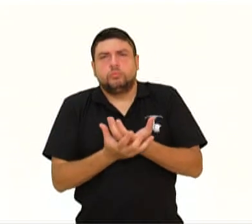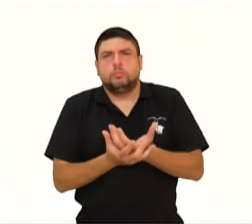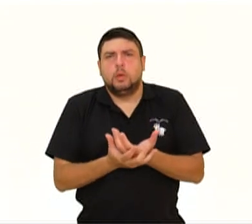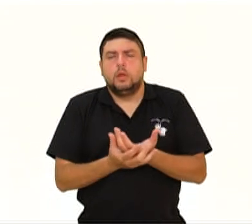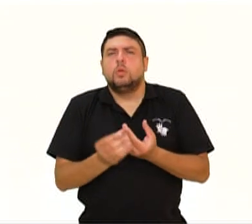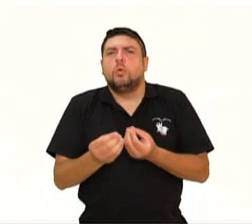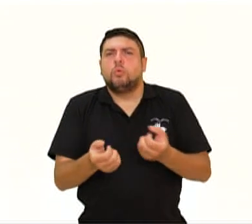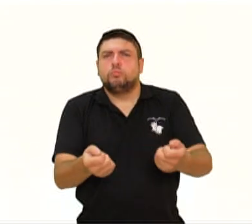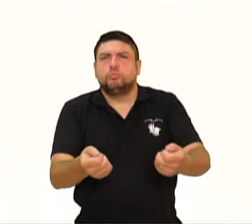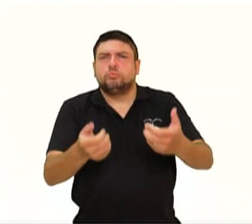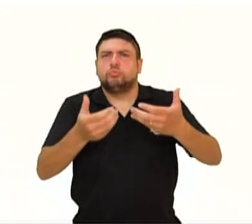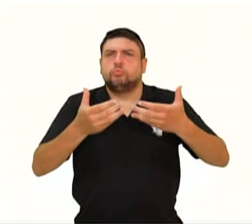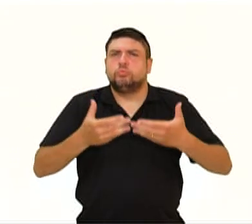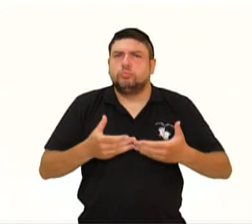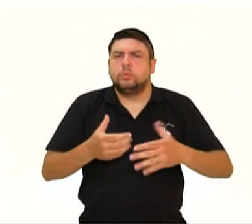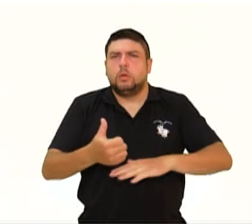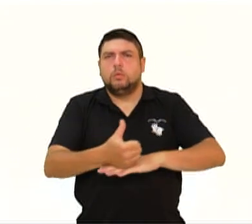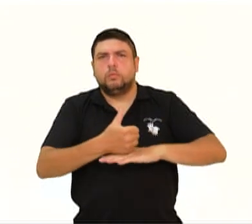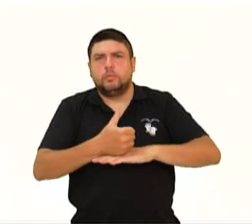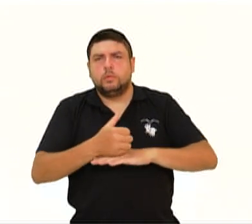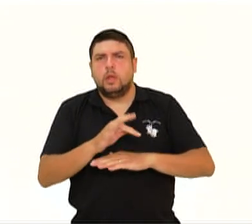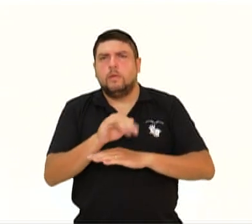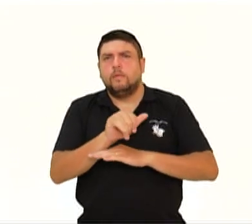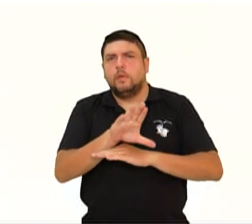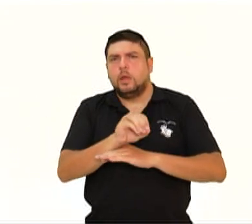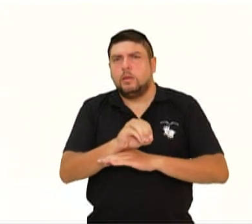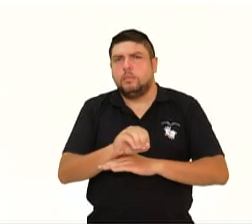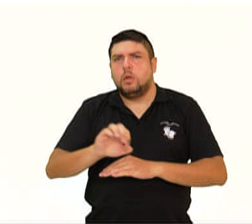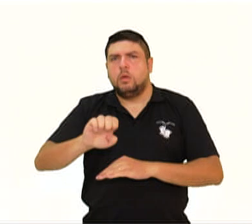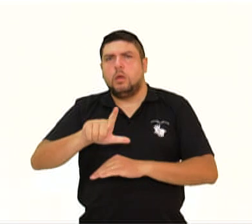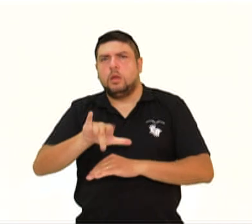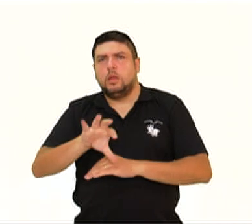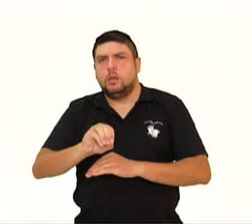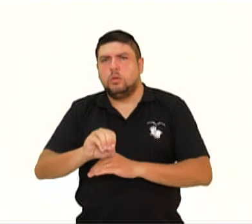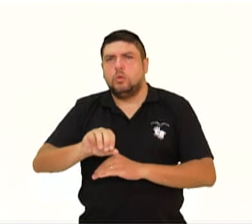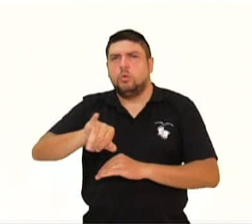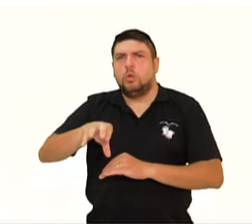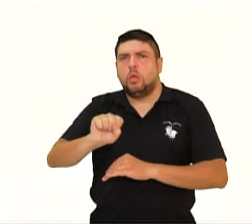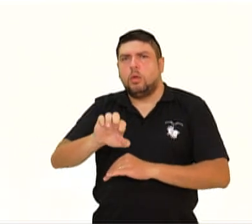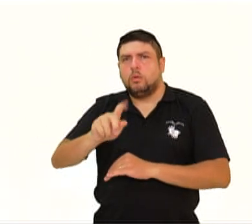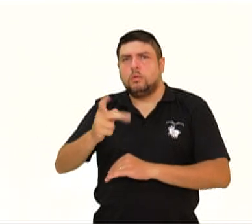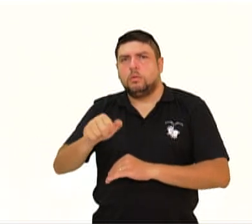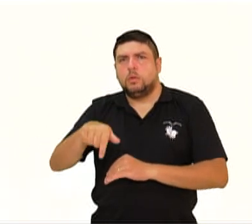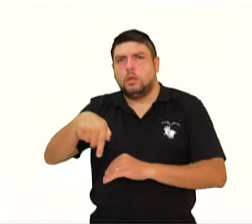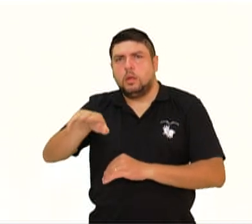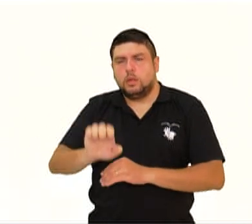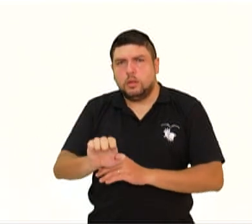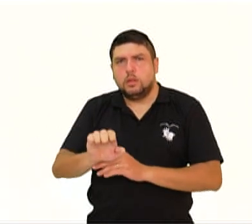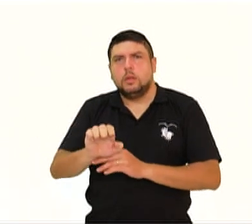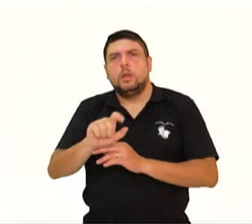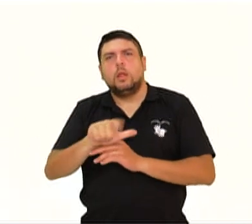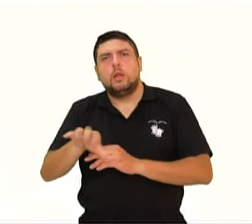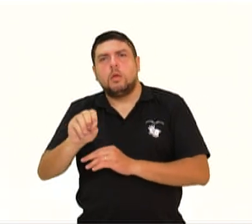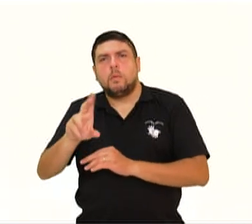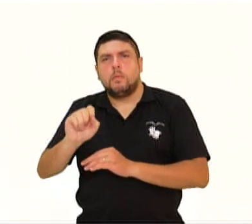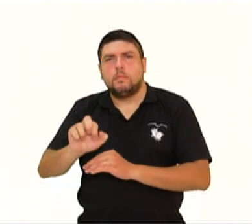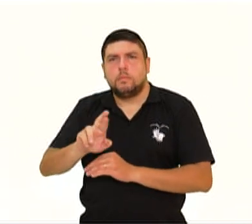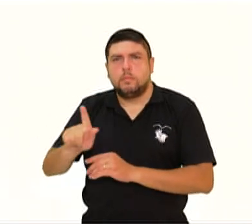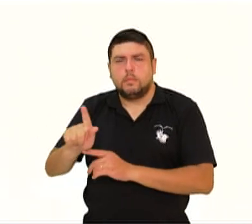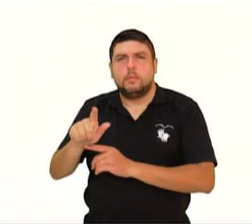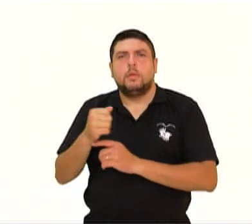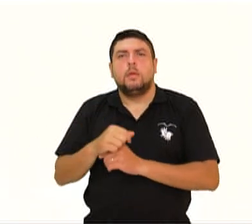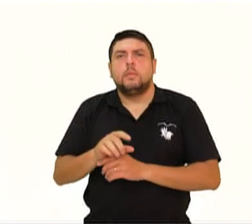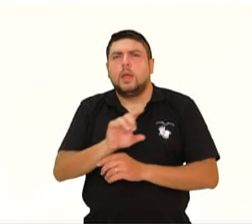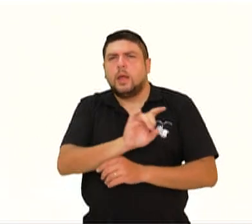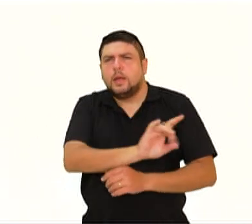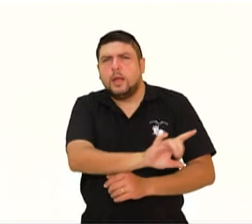dos especialistas Fábio Feldman, Hélio Matar, José Henrique Penido, Ladislau Dunbar. Cada um deles, ao